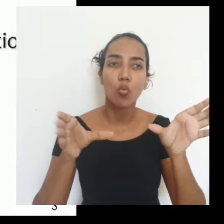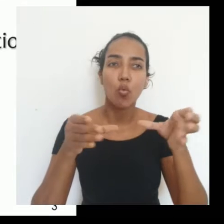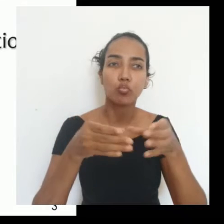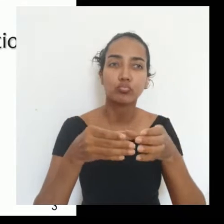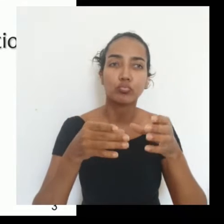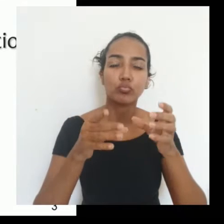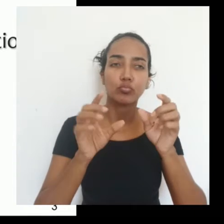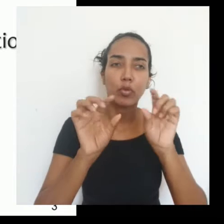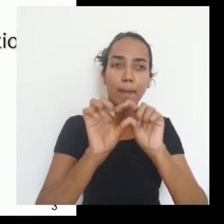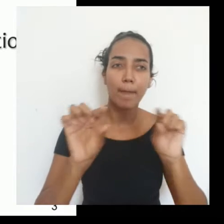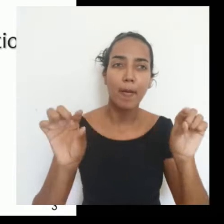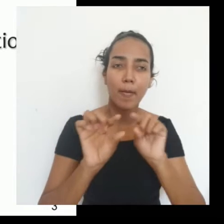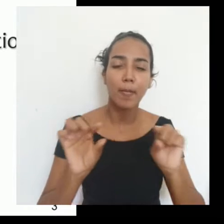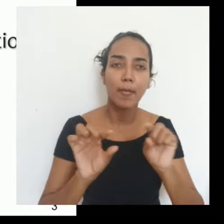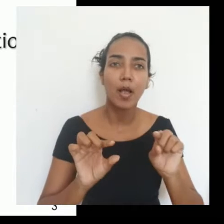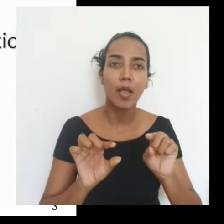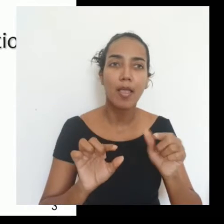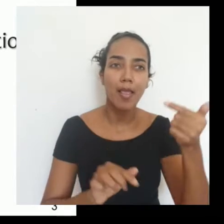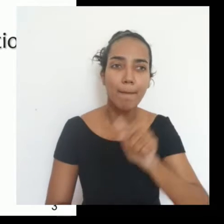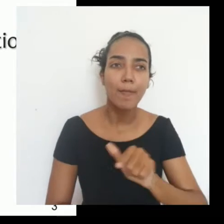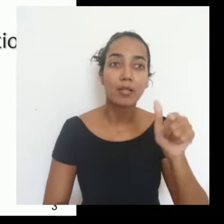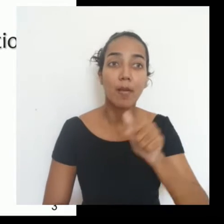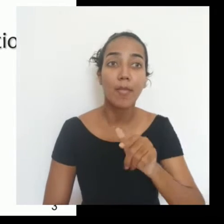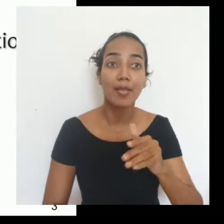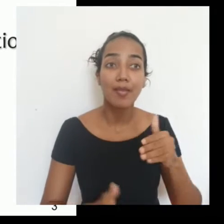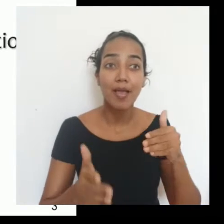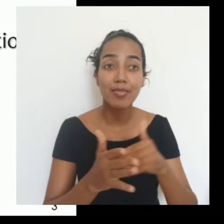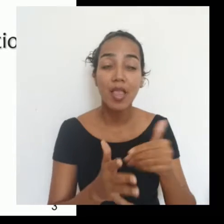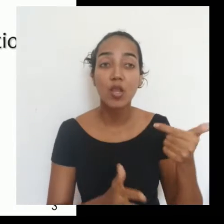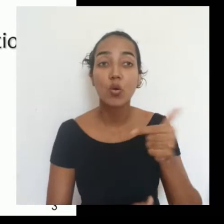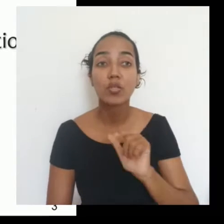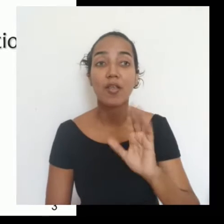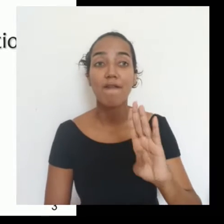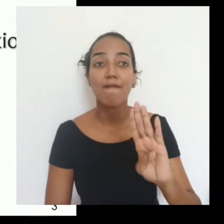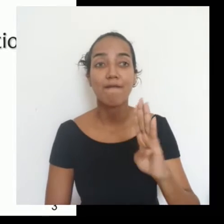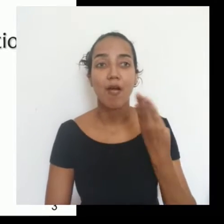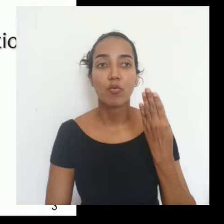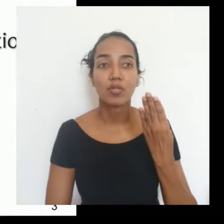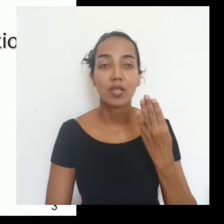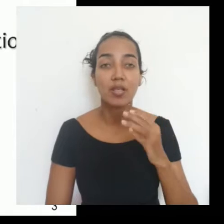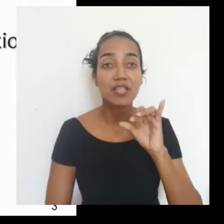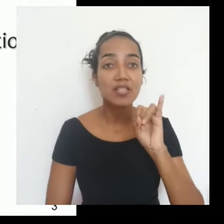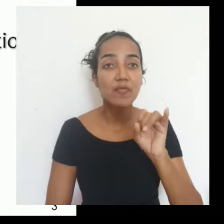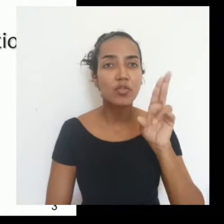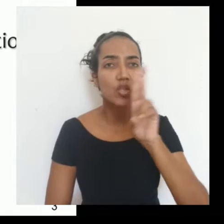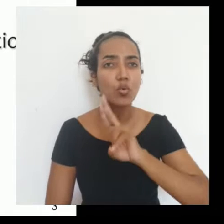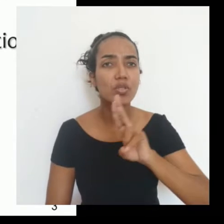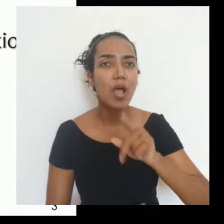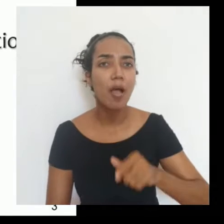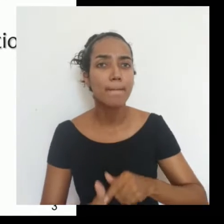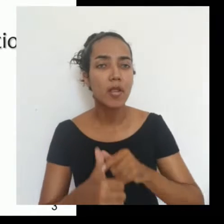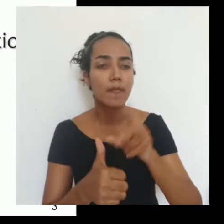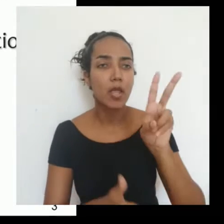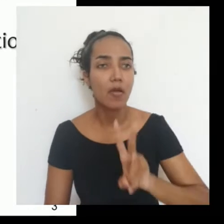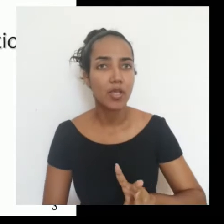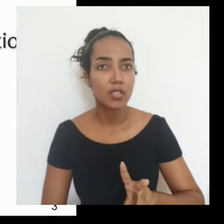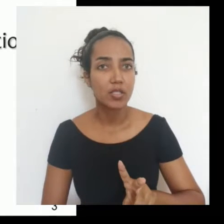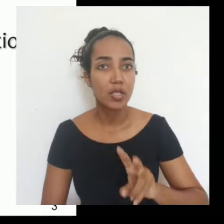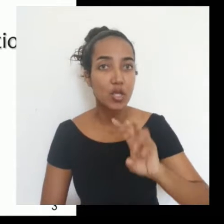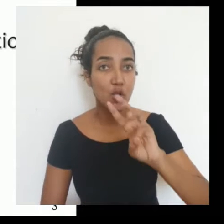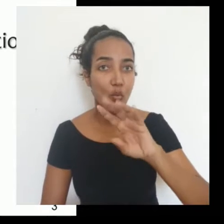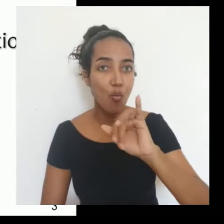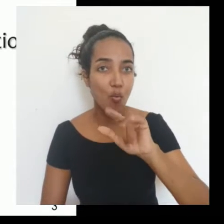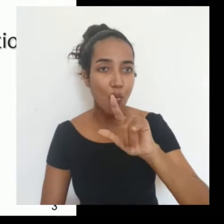essa expressão booleana seja falsa. Se você usar isso da primeira vez e o while já tiver um comando falso,